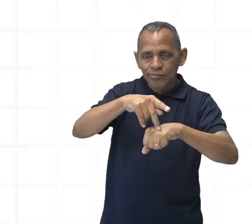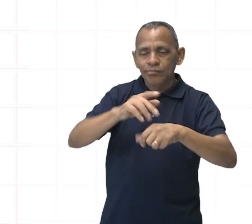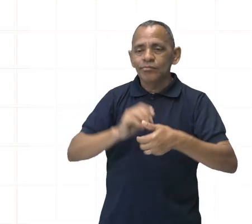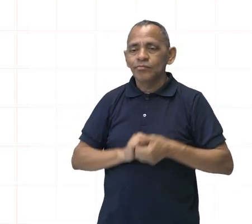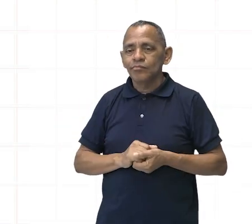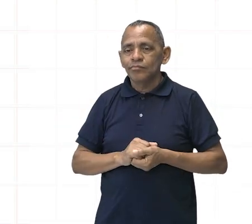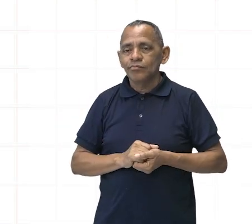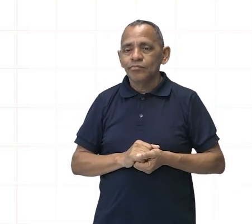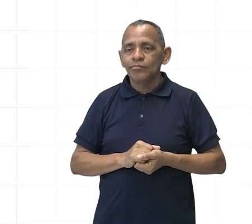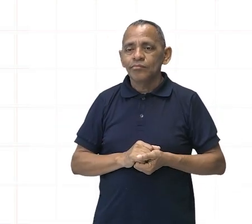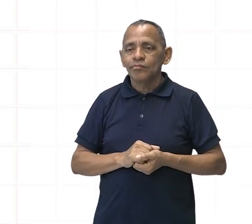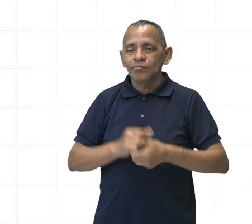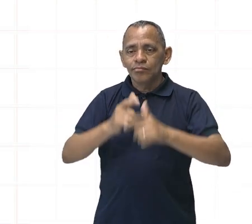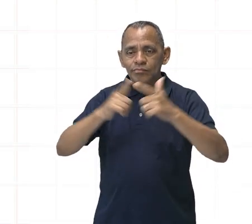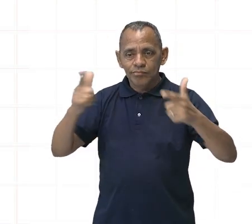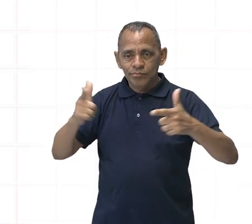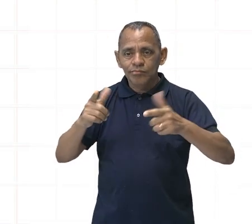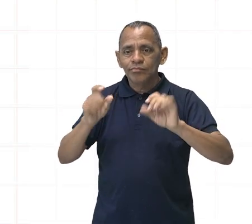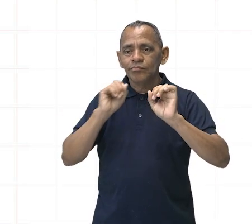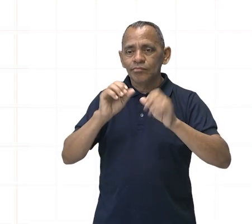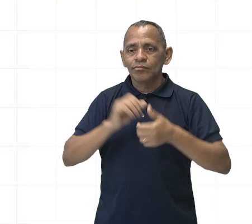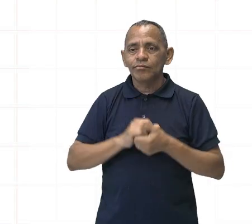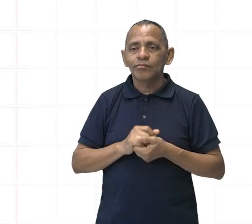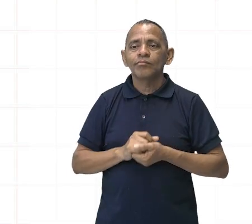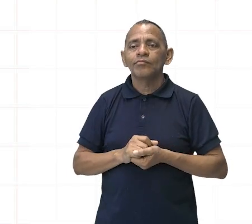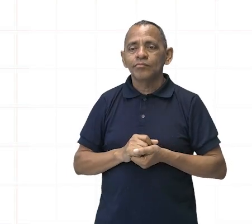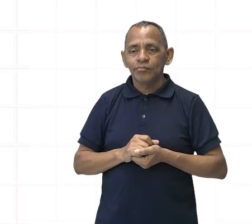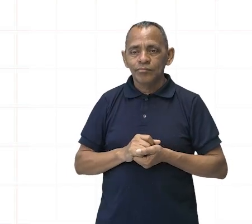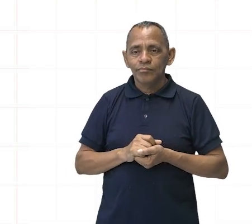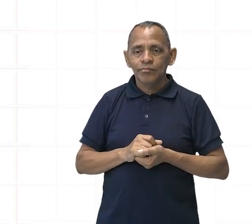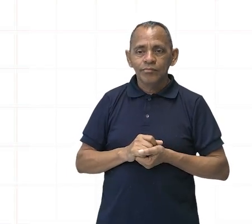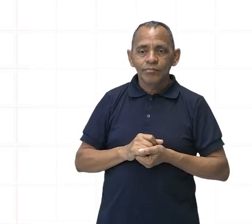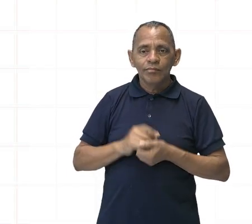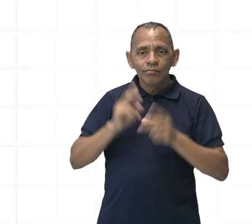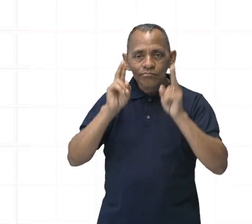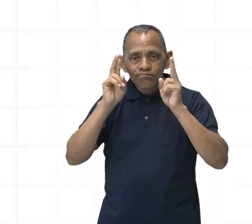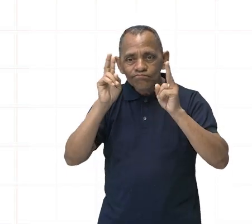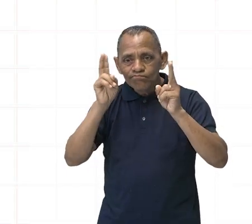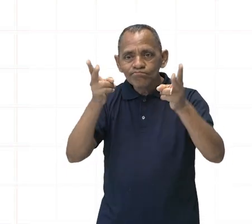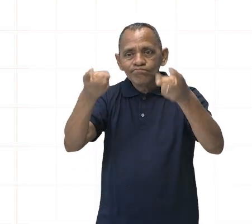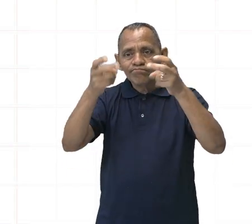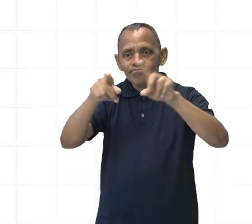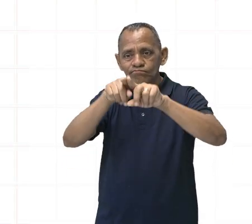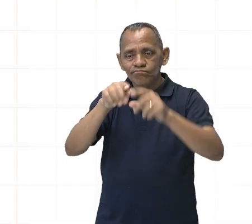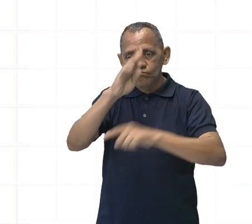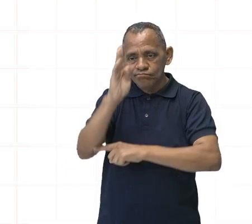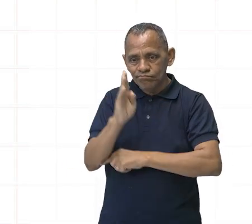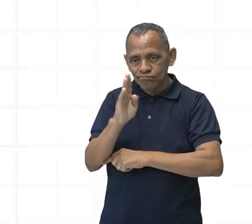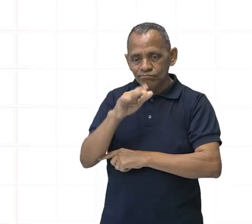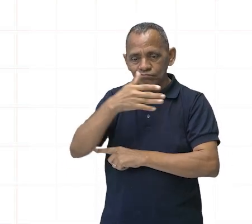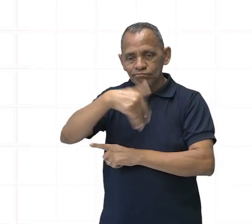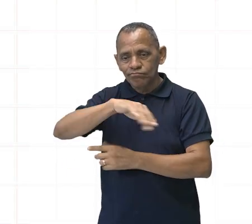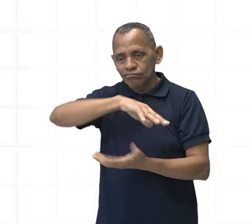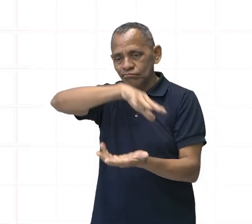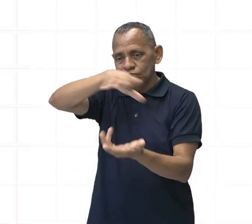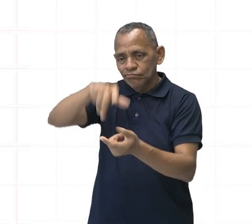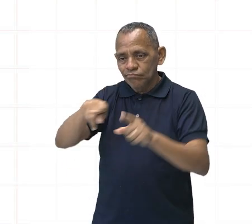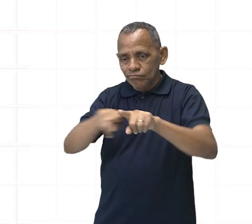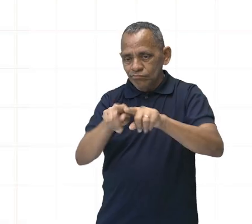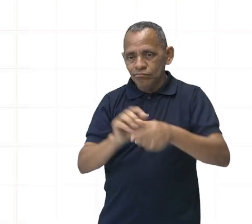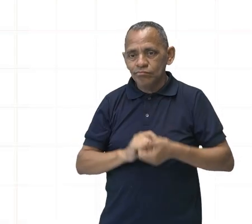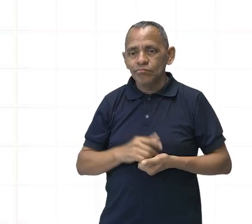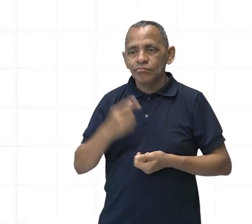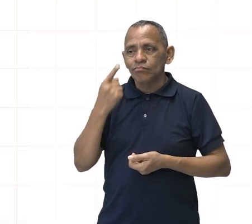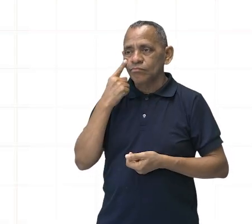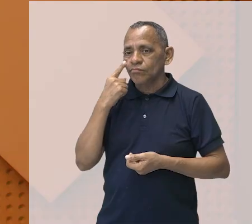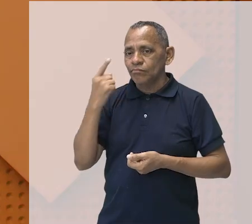a presença do Brasil em relação à economia global, certo? Então, agora nós temos aqui um mapa